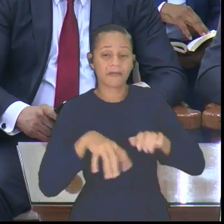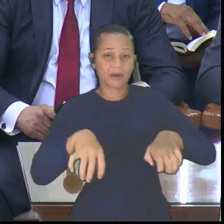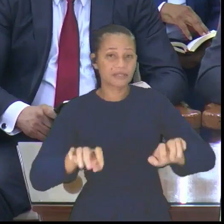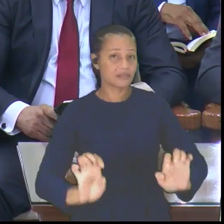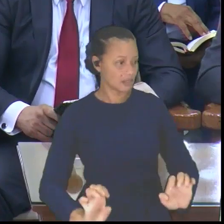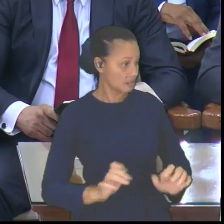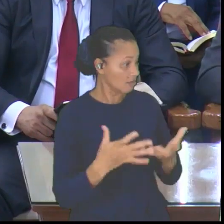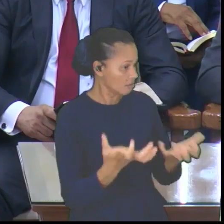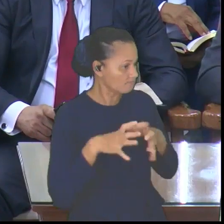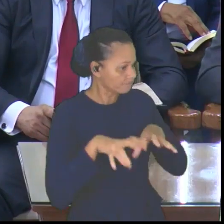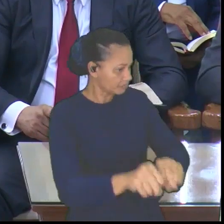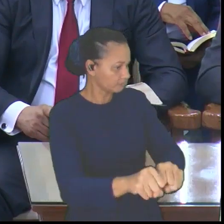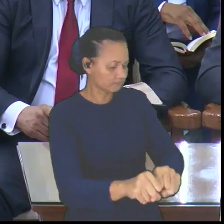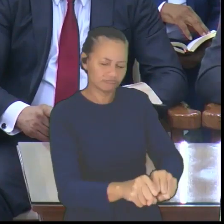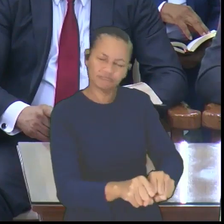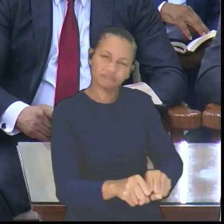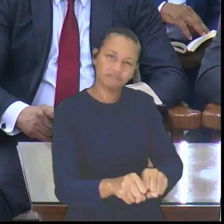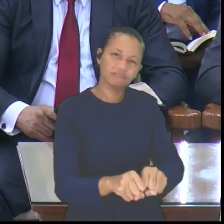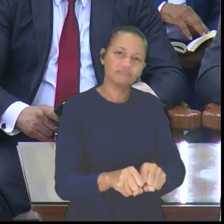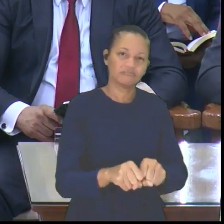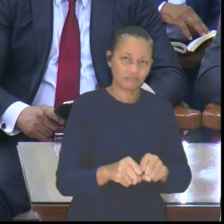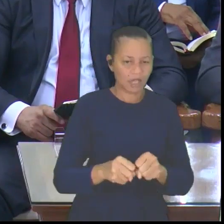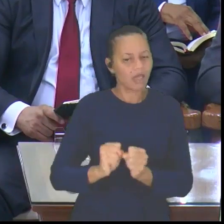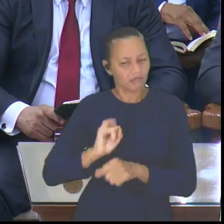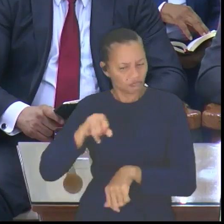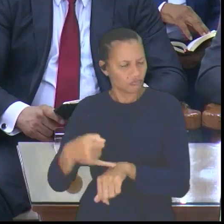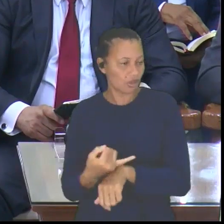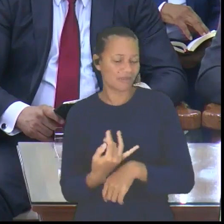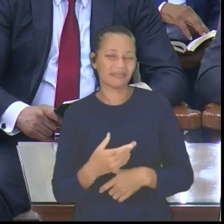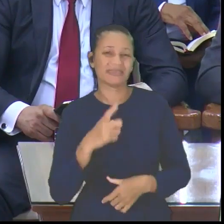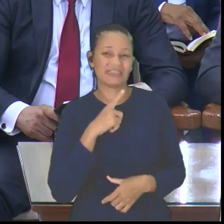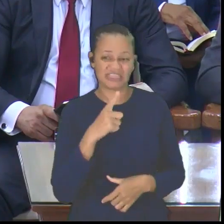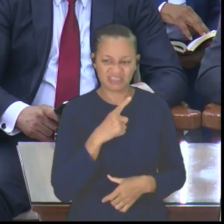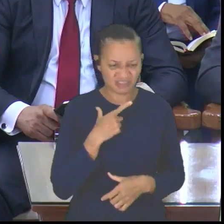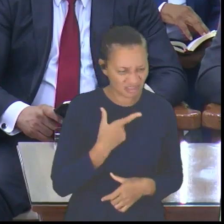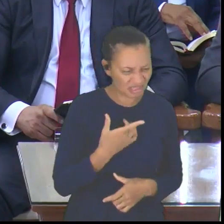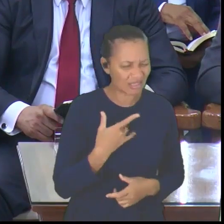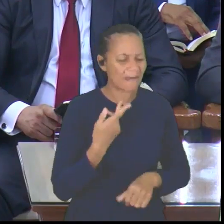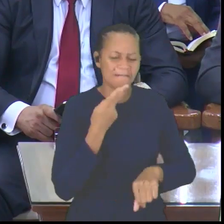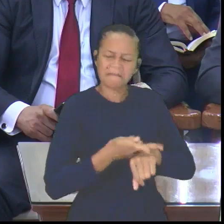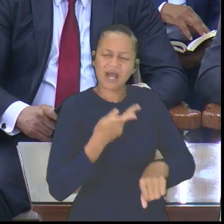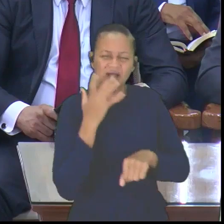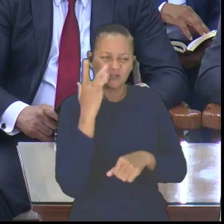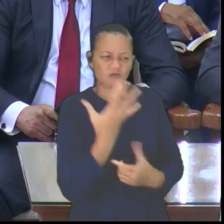Jerusalém. Mesmo após ter recebido muita prata e muito ouro,